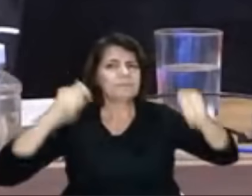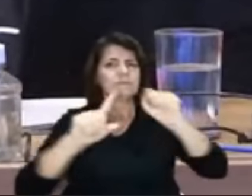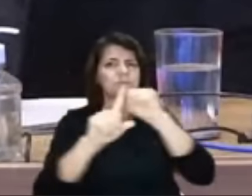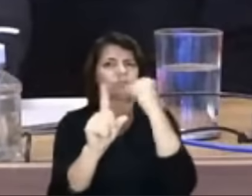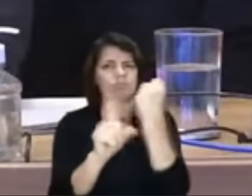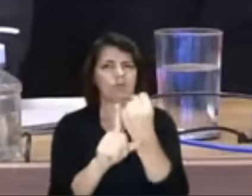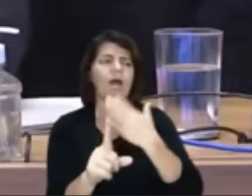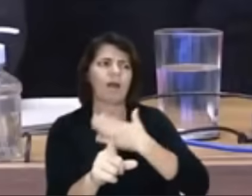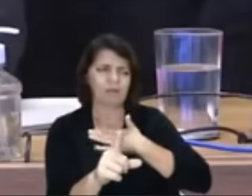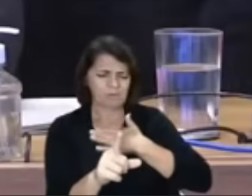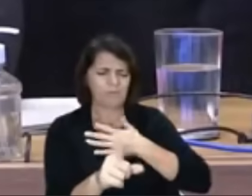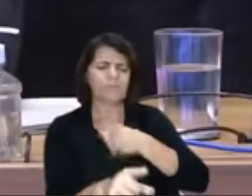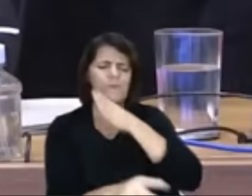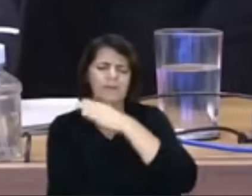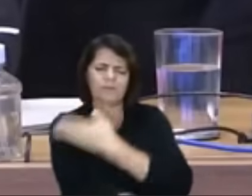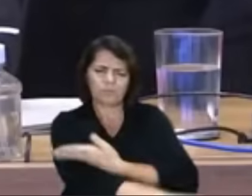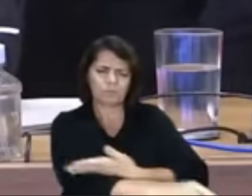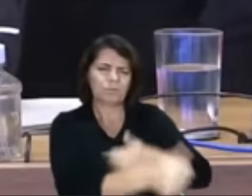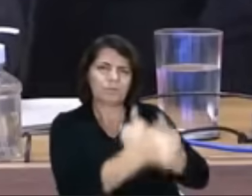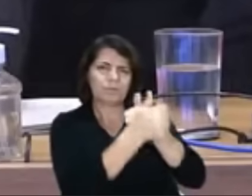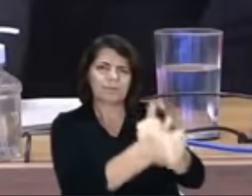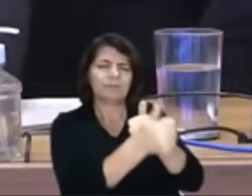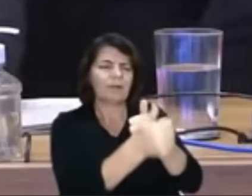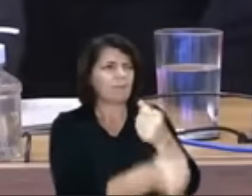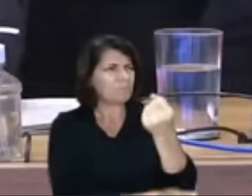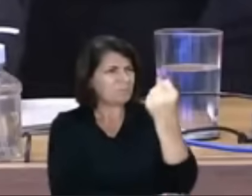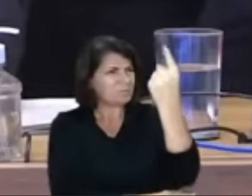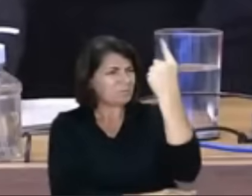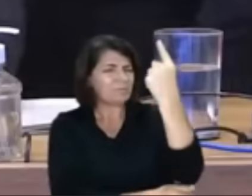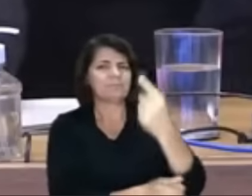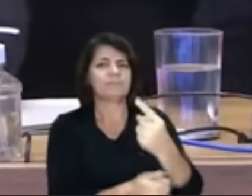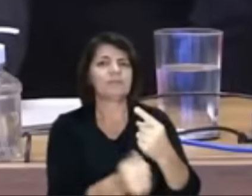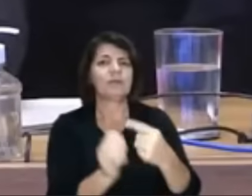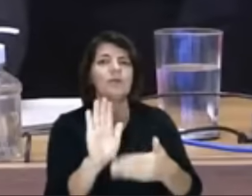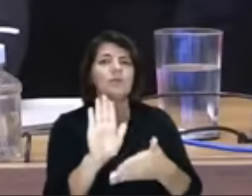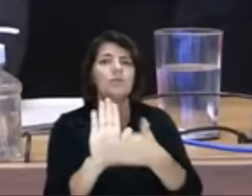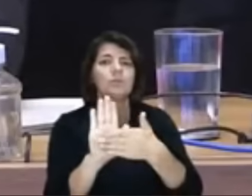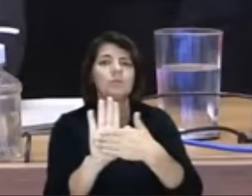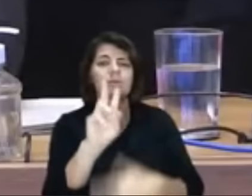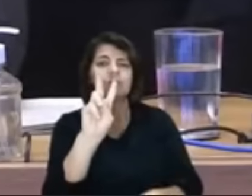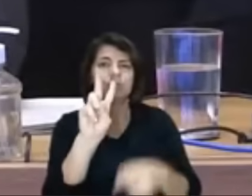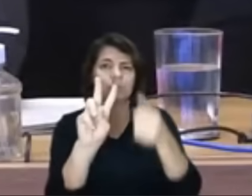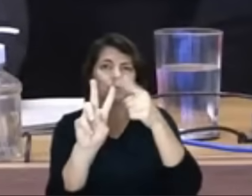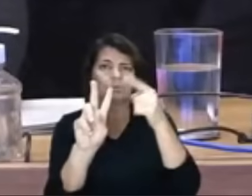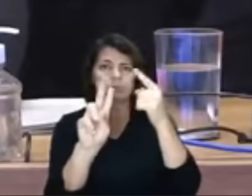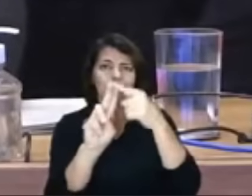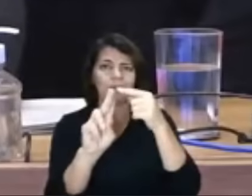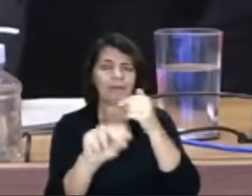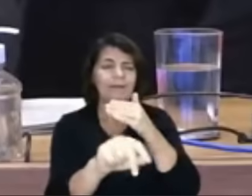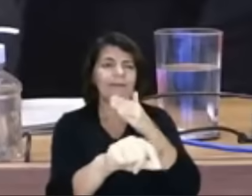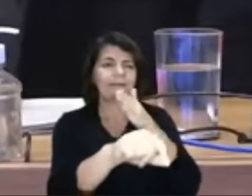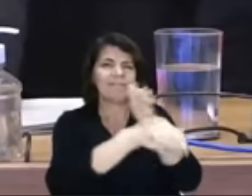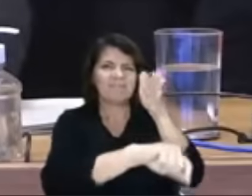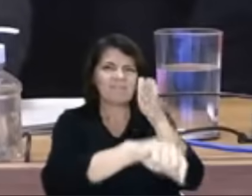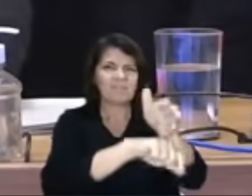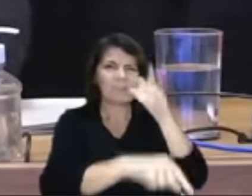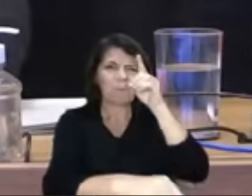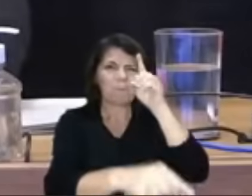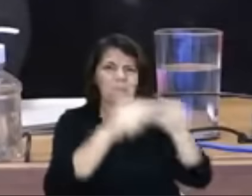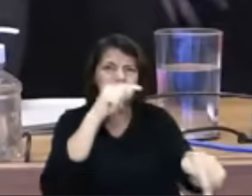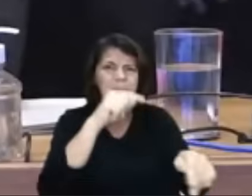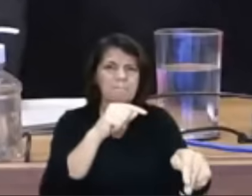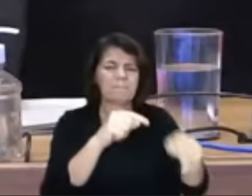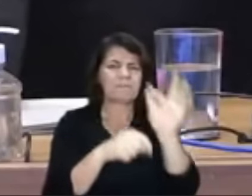há muitos anos e a gente nunca tinha visto e eles tinham basicamente duas pautas intervenção Federal intervenção militar eram duas pautas muito